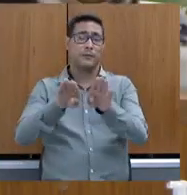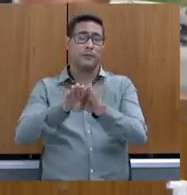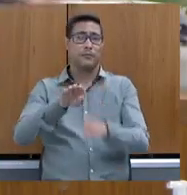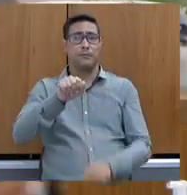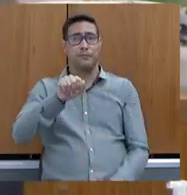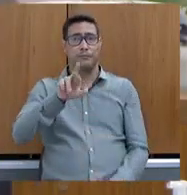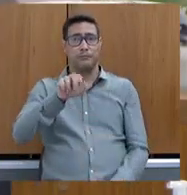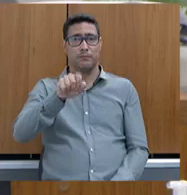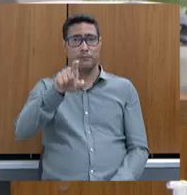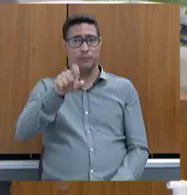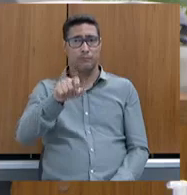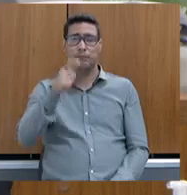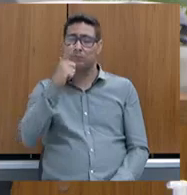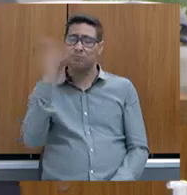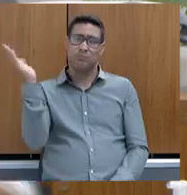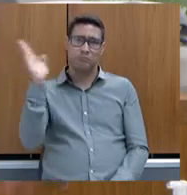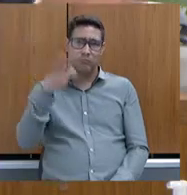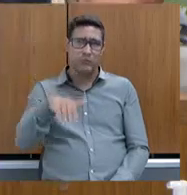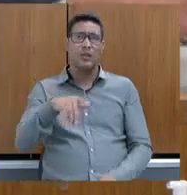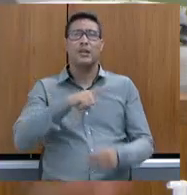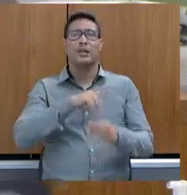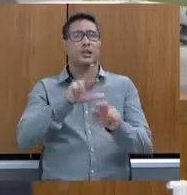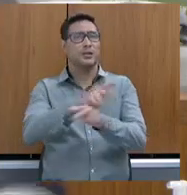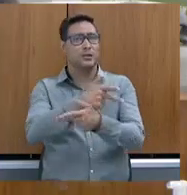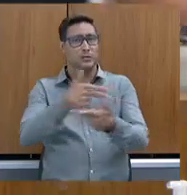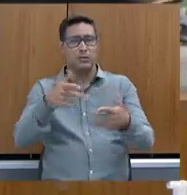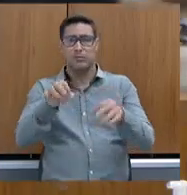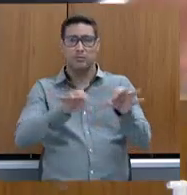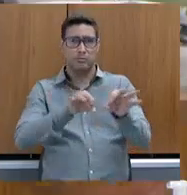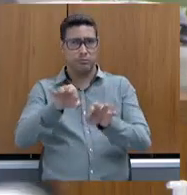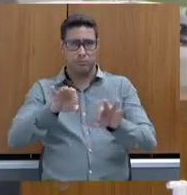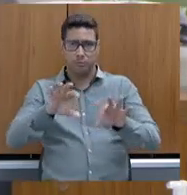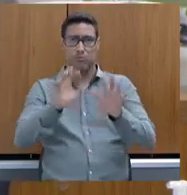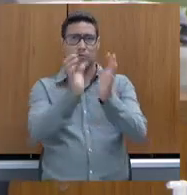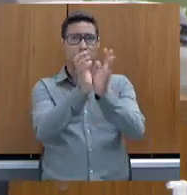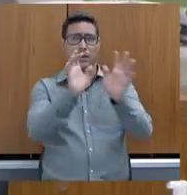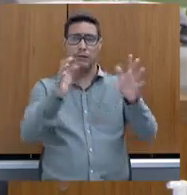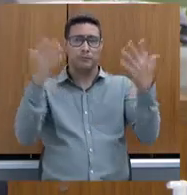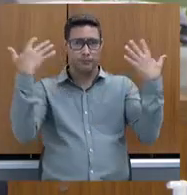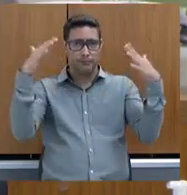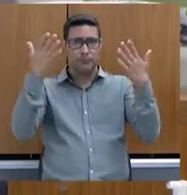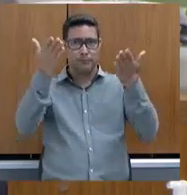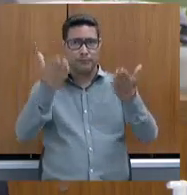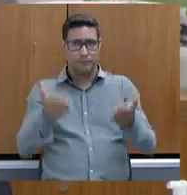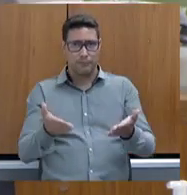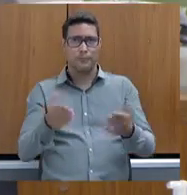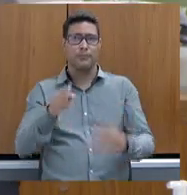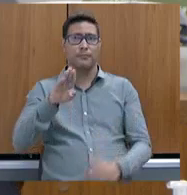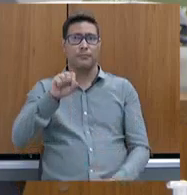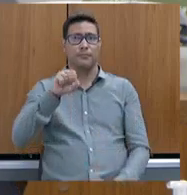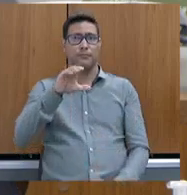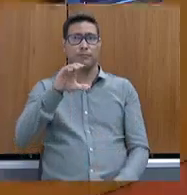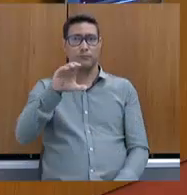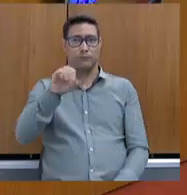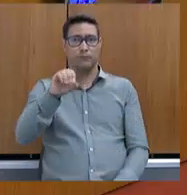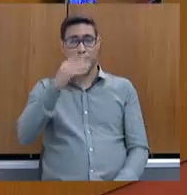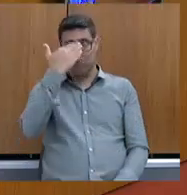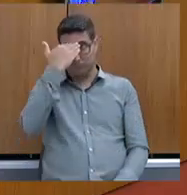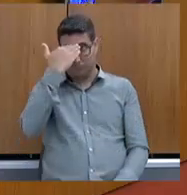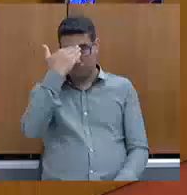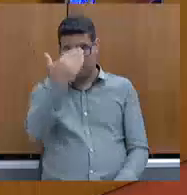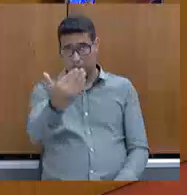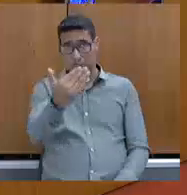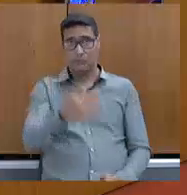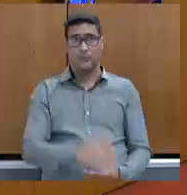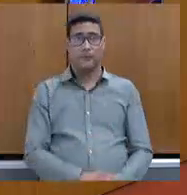trazer esse Resgate com toda sua equipe com todos os seus membros parabéns a vossa excelência Também meu querido Muito obrigado